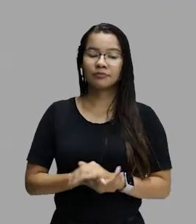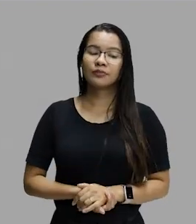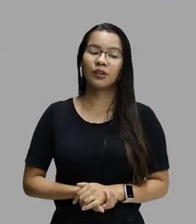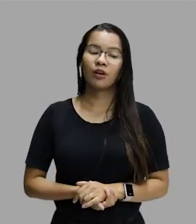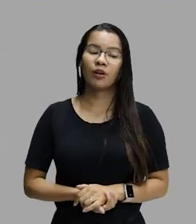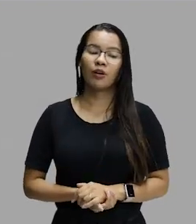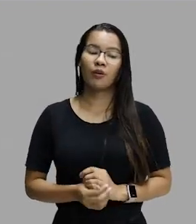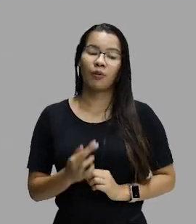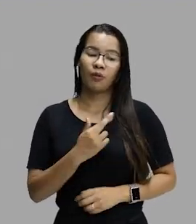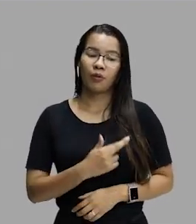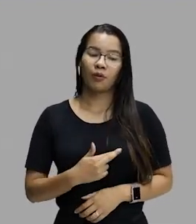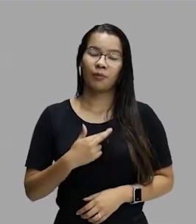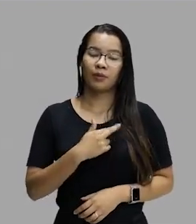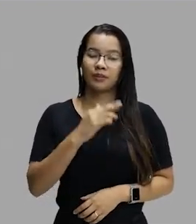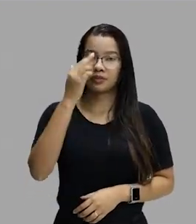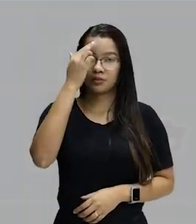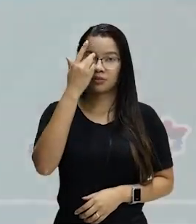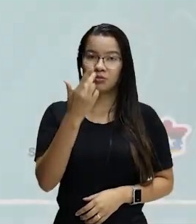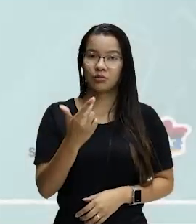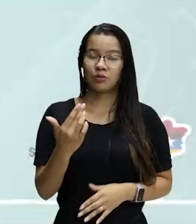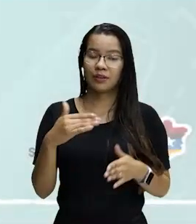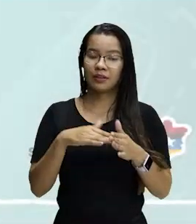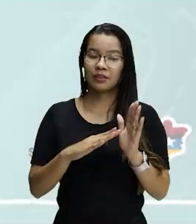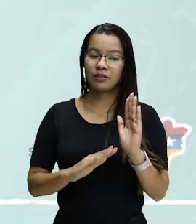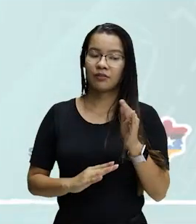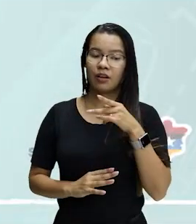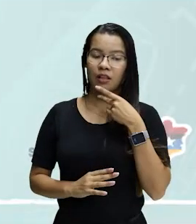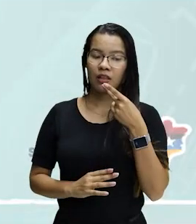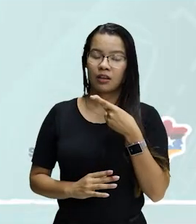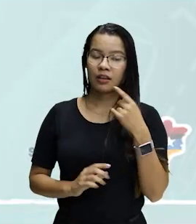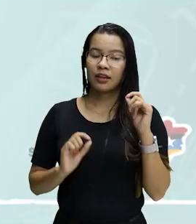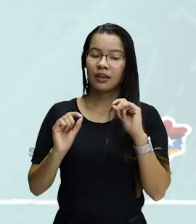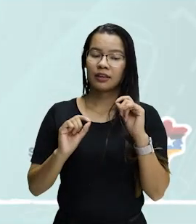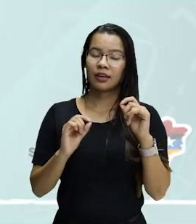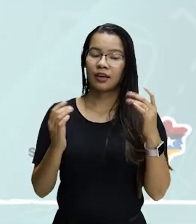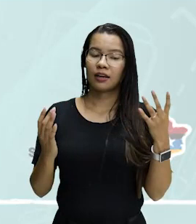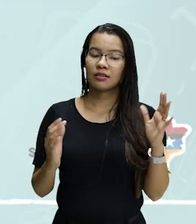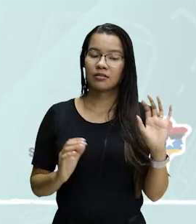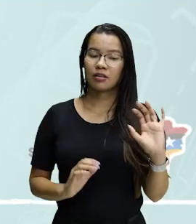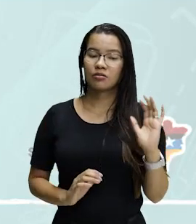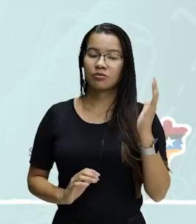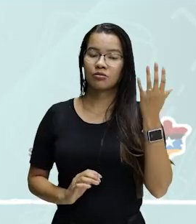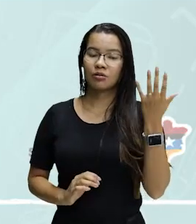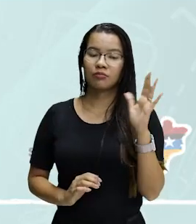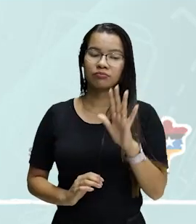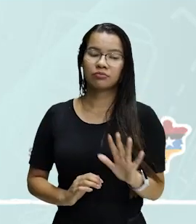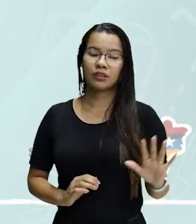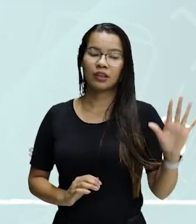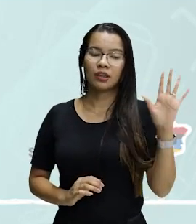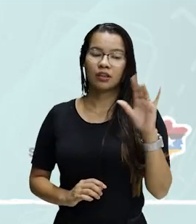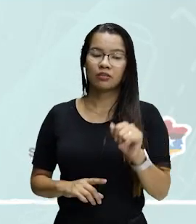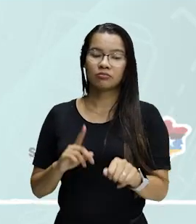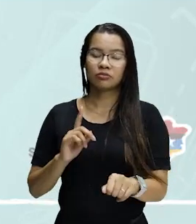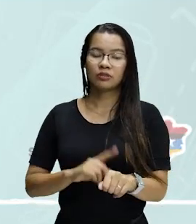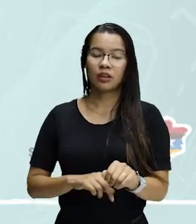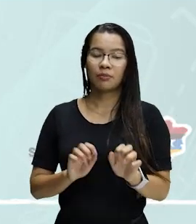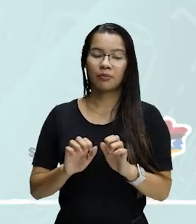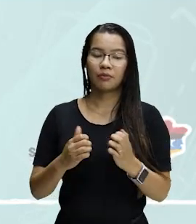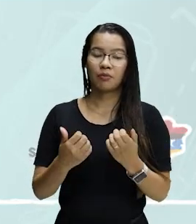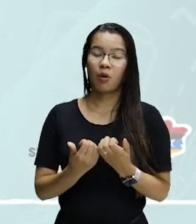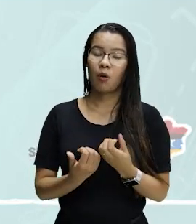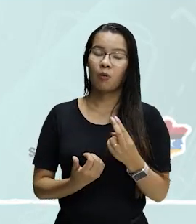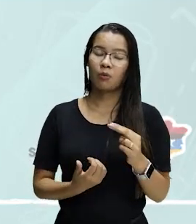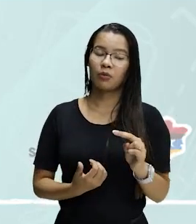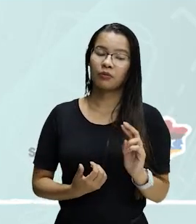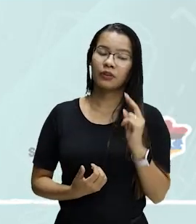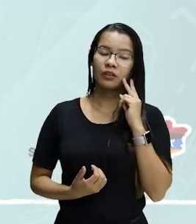Romance histórico, eu até falei há pouco. É aquele em que as ações são ambientadas em dado período ou evento